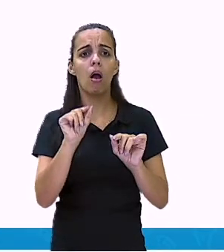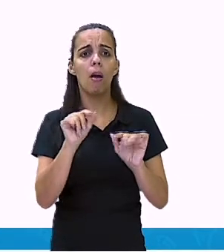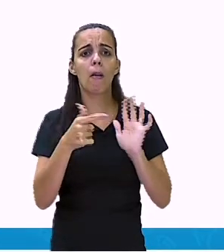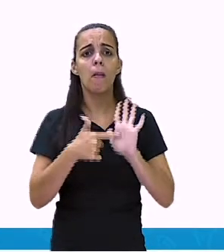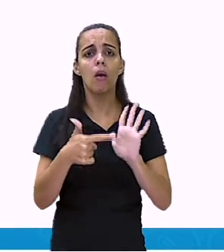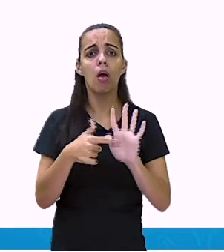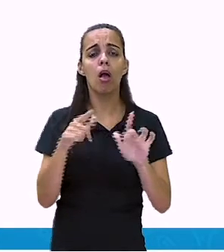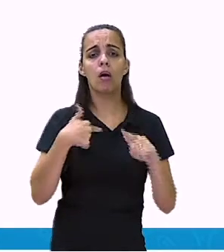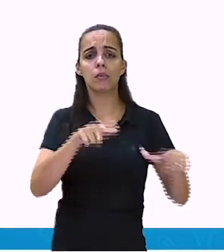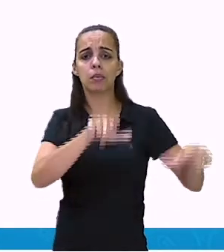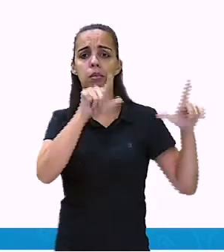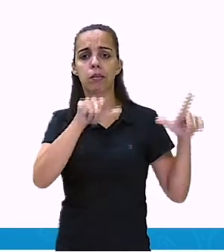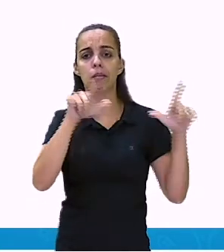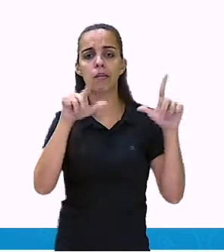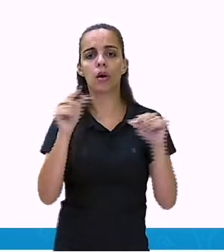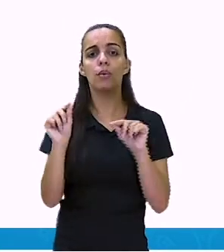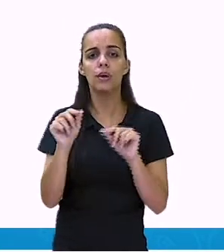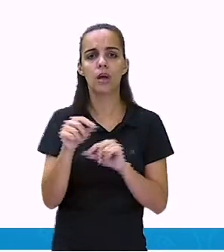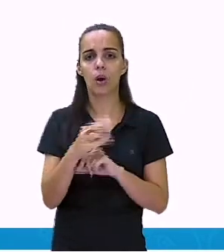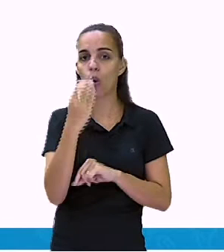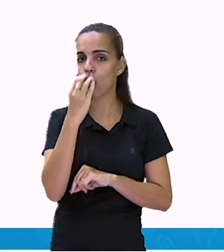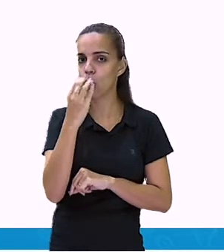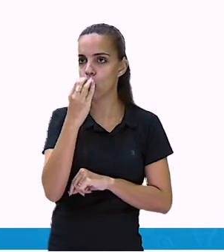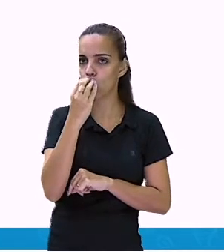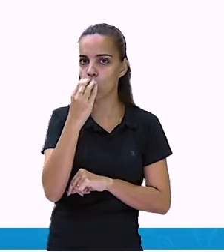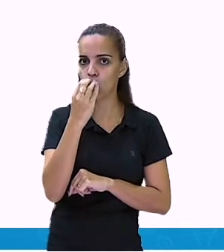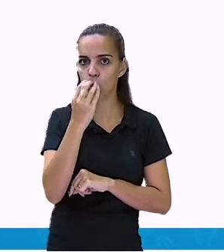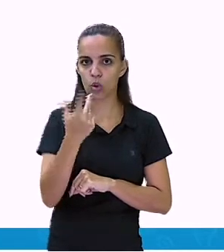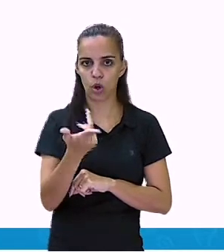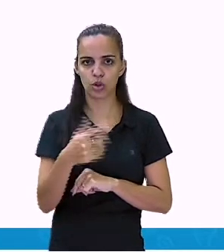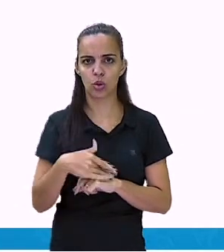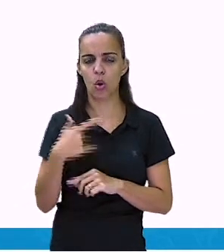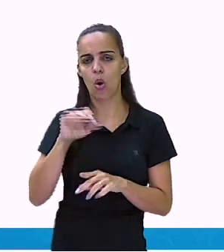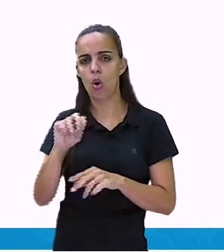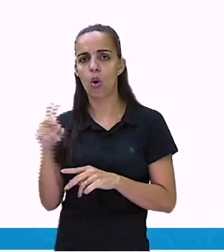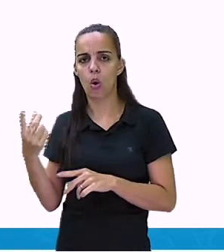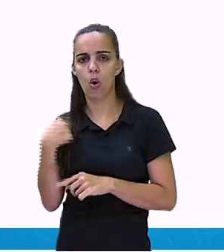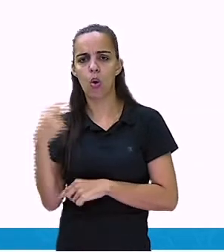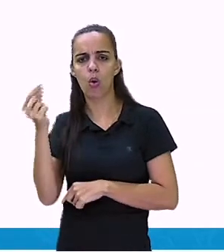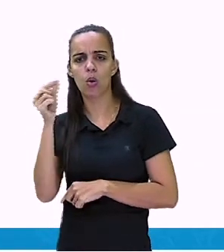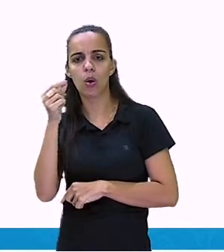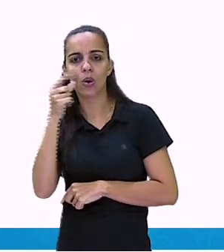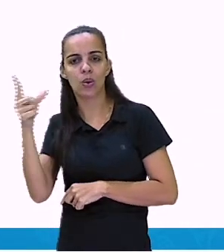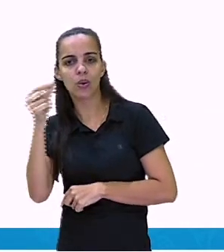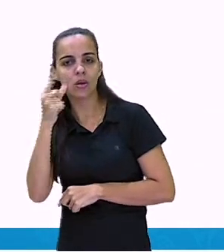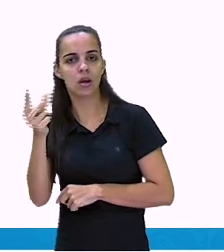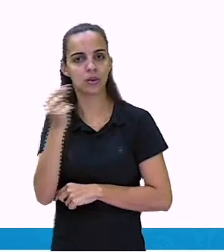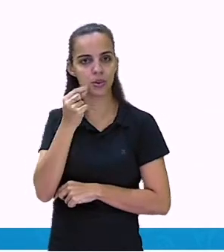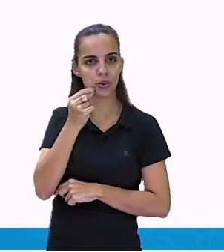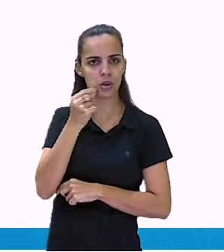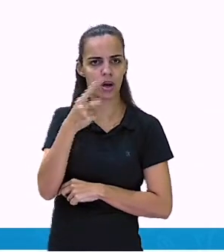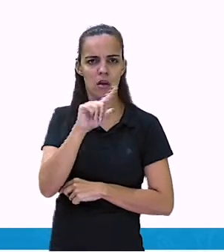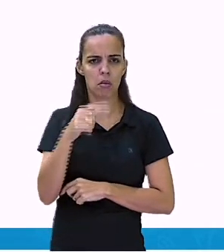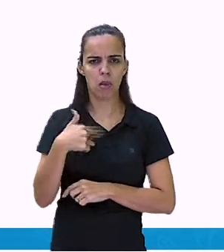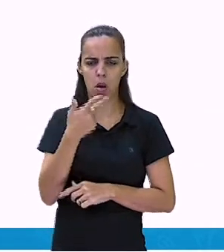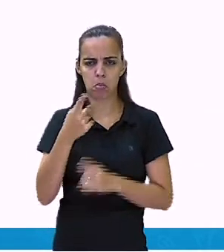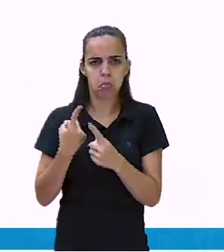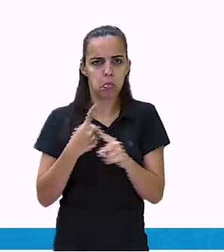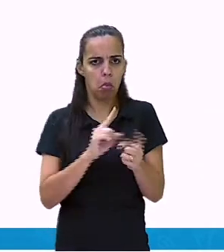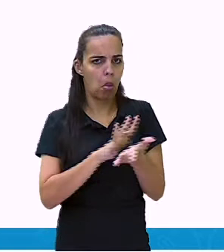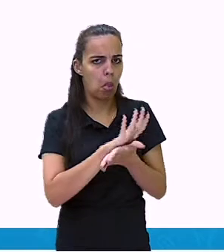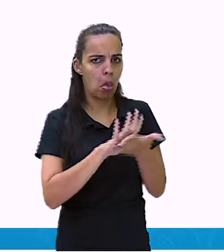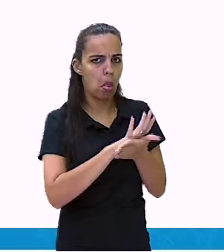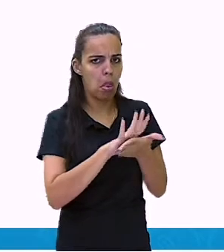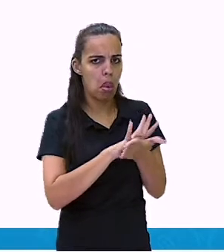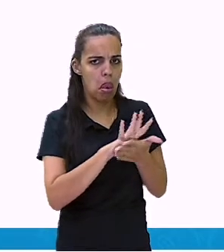Scooby-Doo e Tom e Jerry. Nada contra estas animações, muito pelo